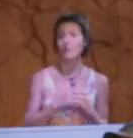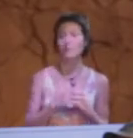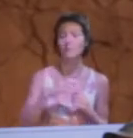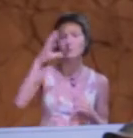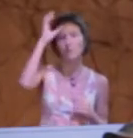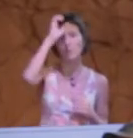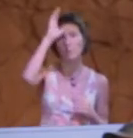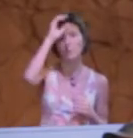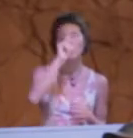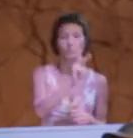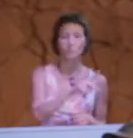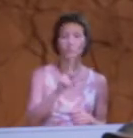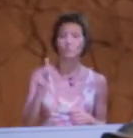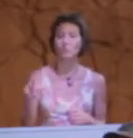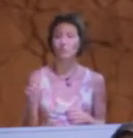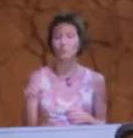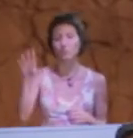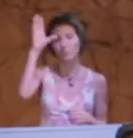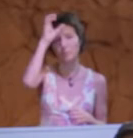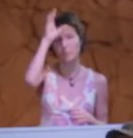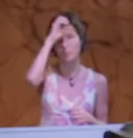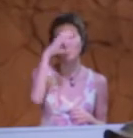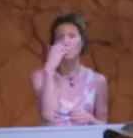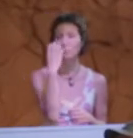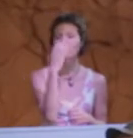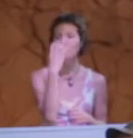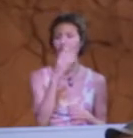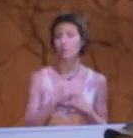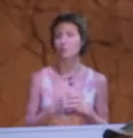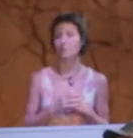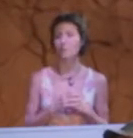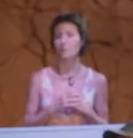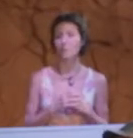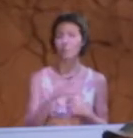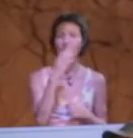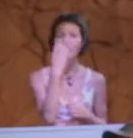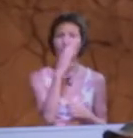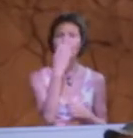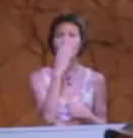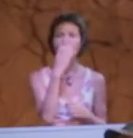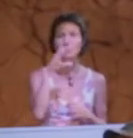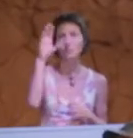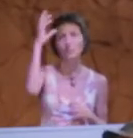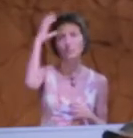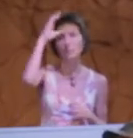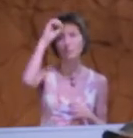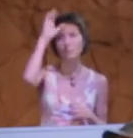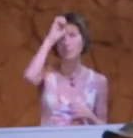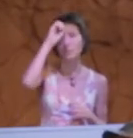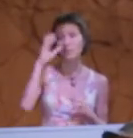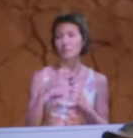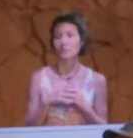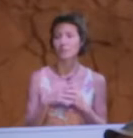nossos professores, com os animais. Ao mesmo tempo que a gente aprende com eles, a gente também alimenta